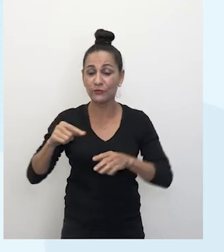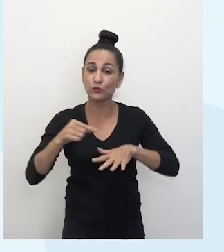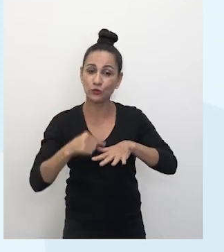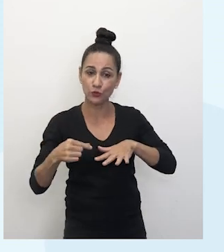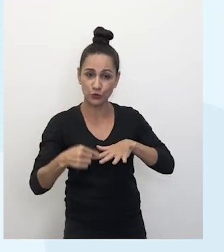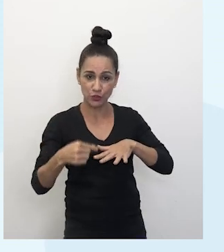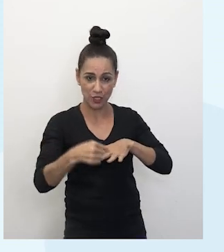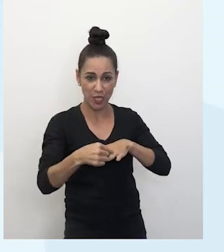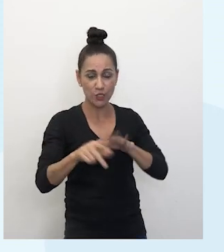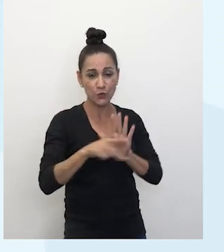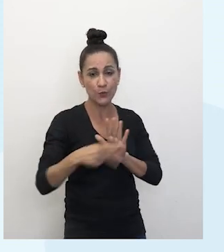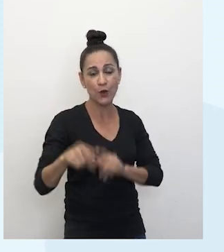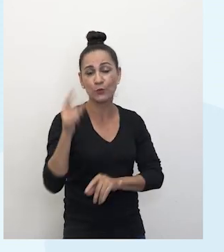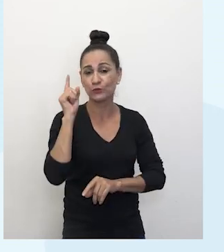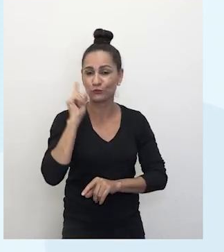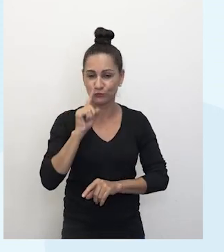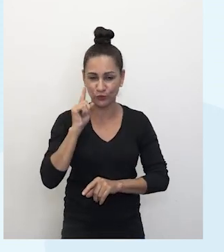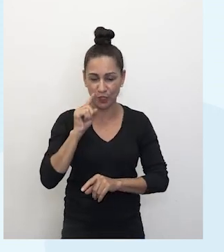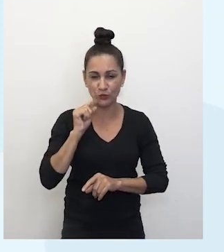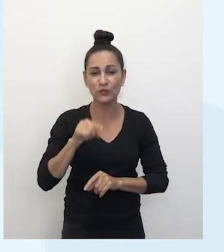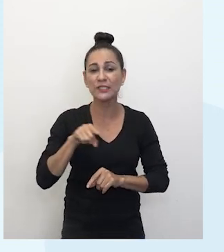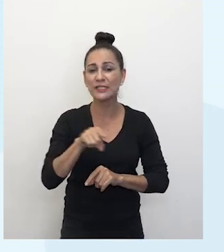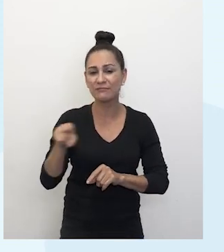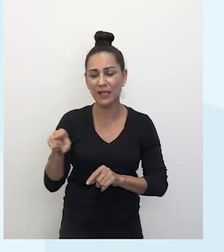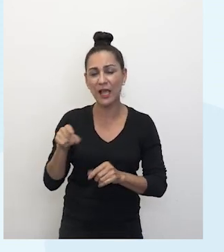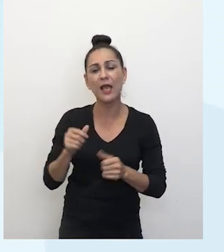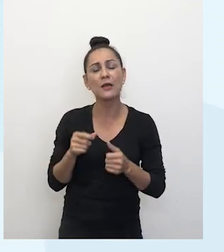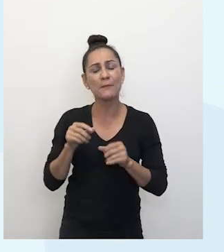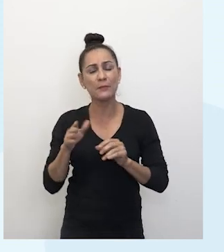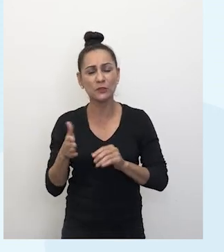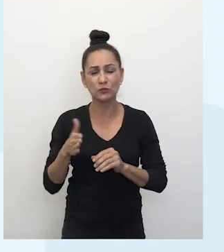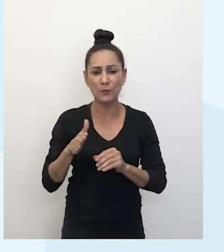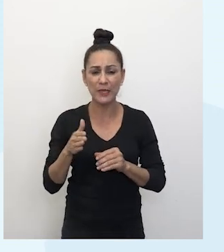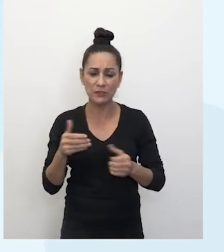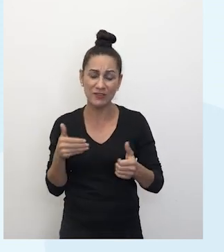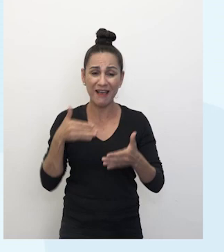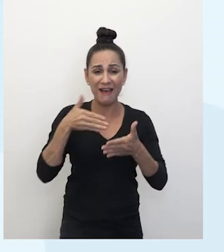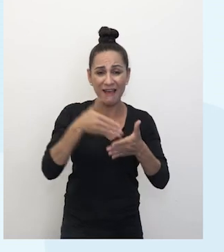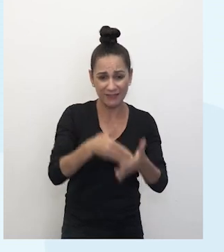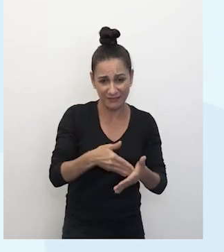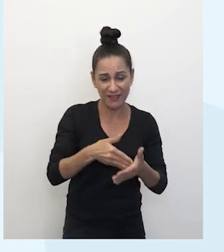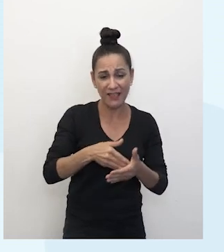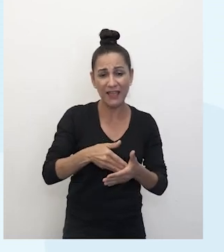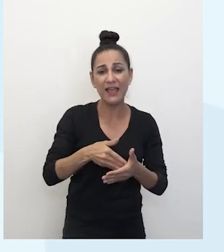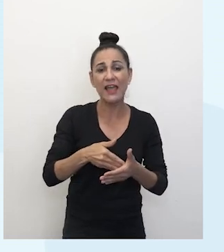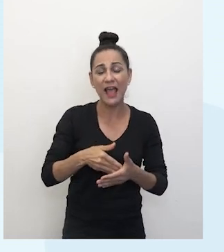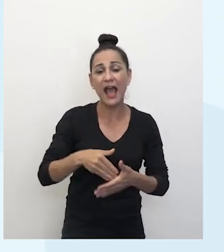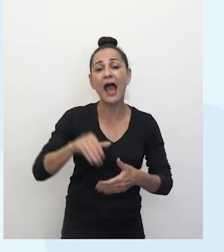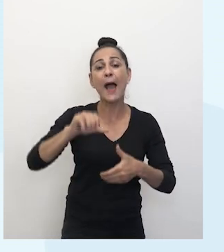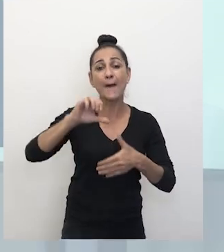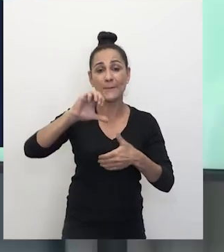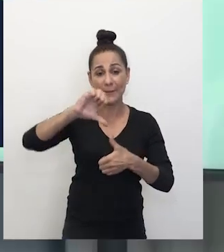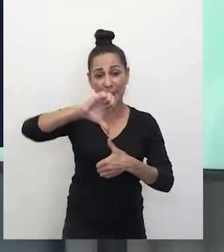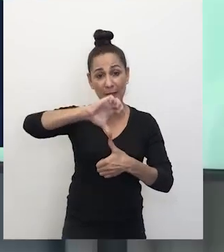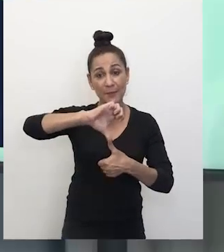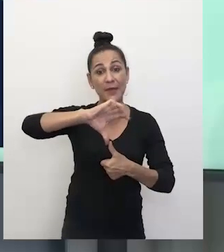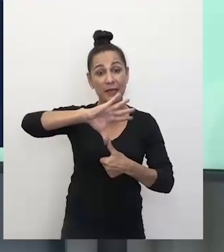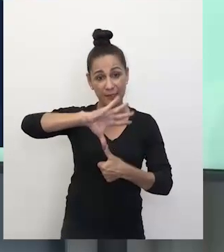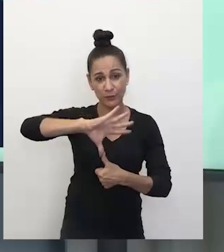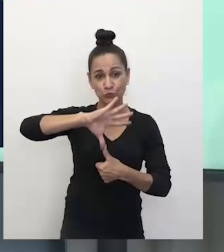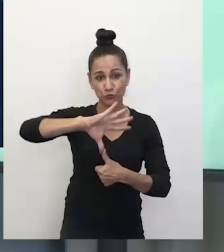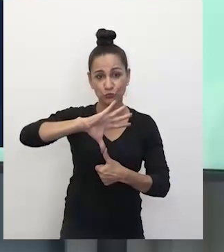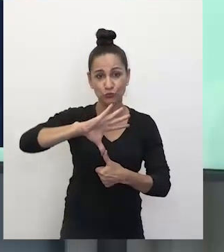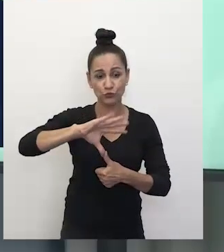americano é que pega e da América do Norte até a América do Sul Tá certo pessoal